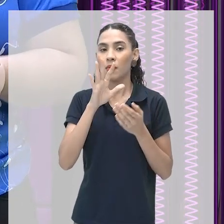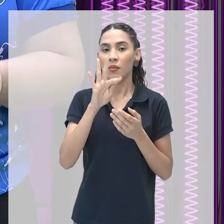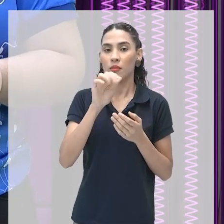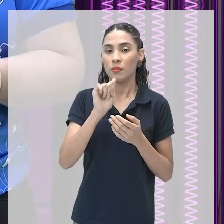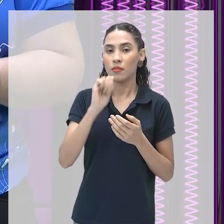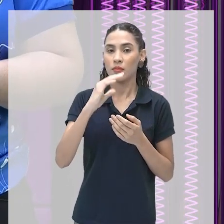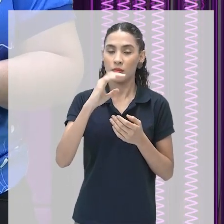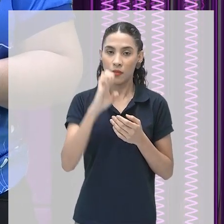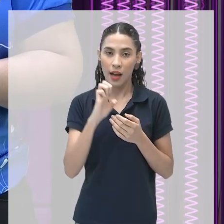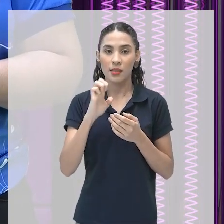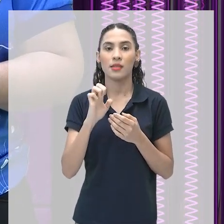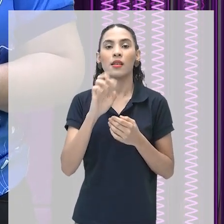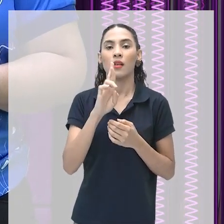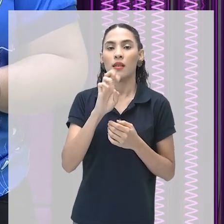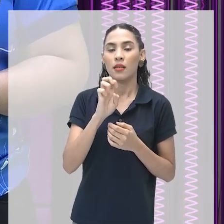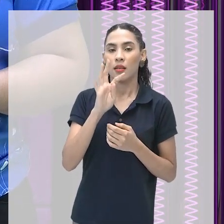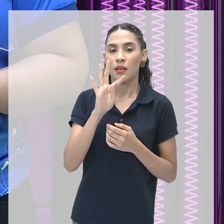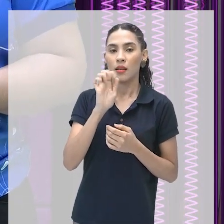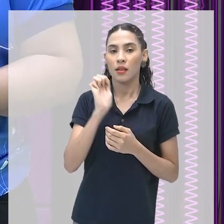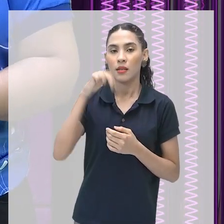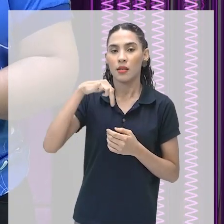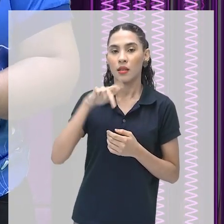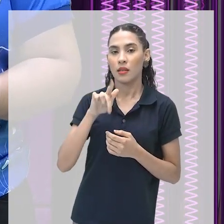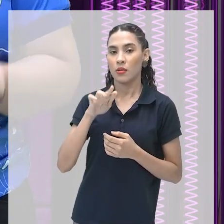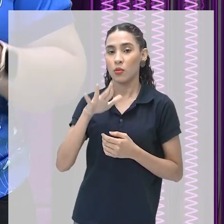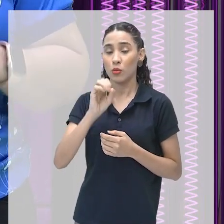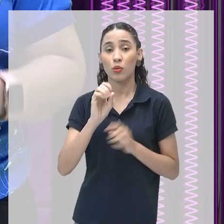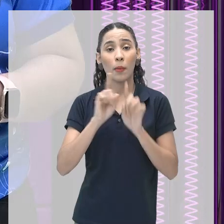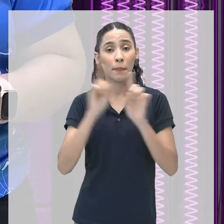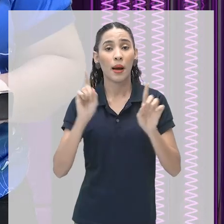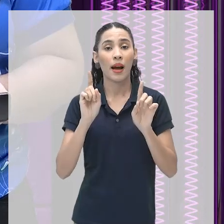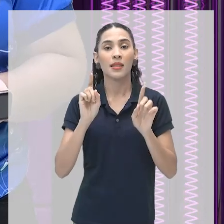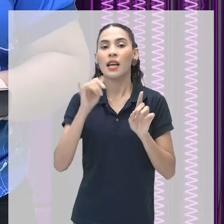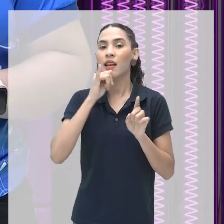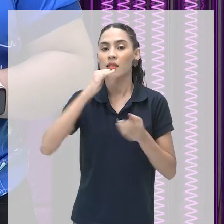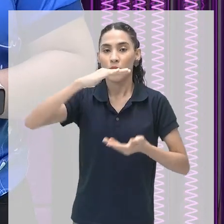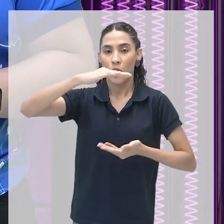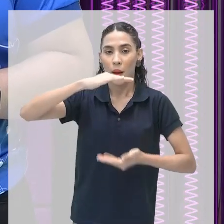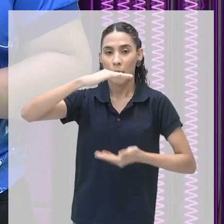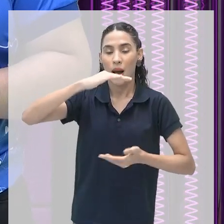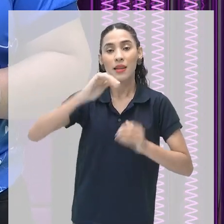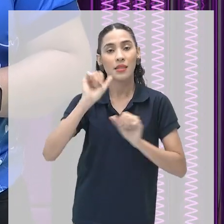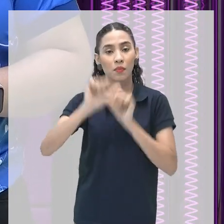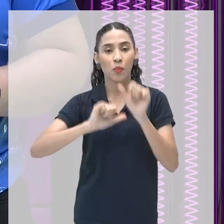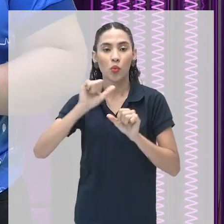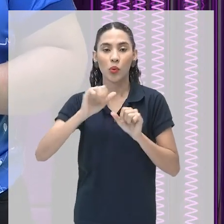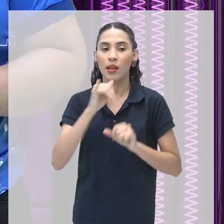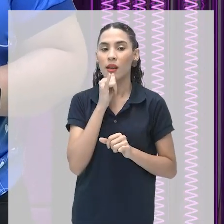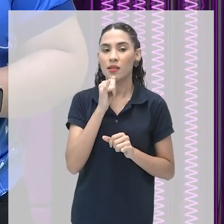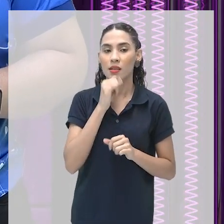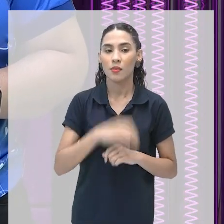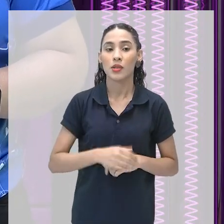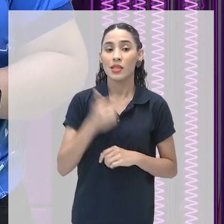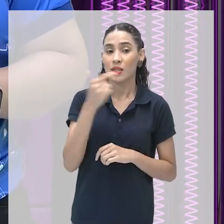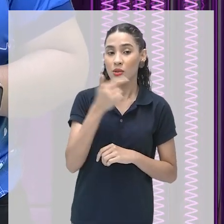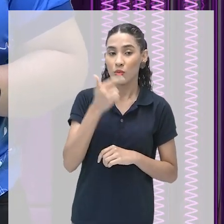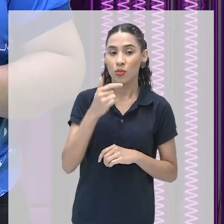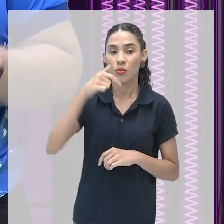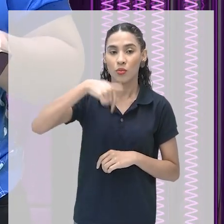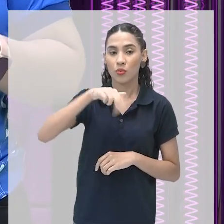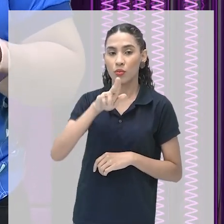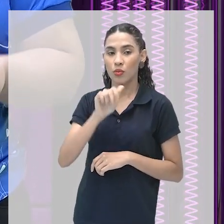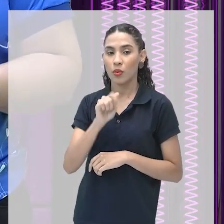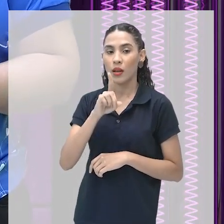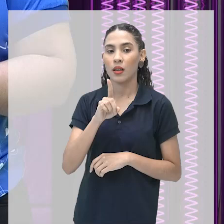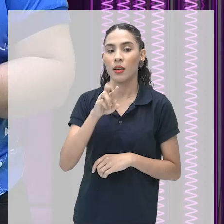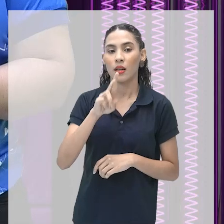as bases elas vão mudando. No primeiro a gente tem bases que são triângulos. Nesse segundo aqui, prisma quadrangular,